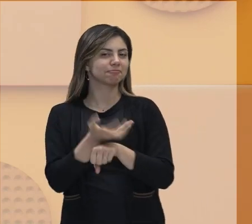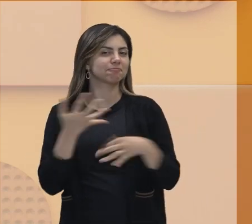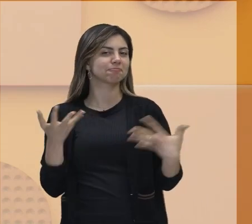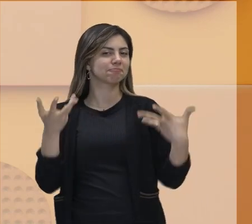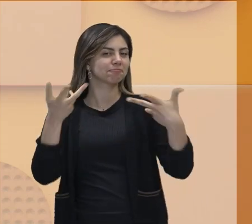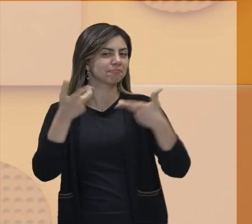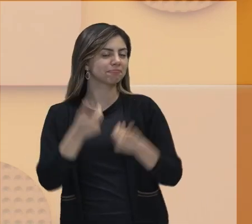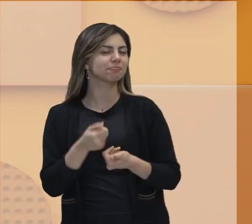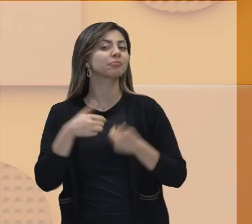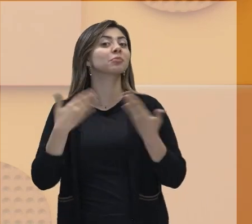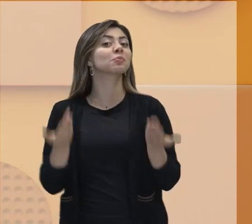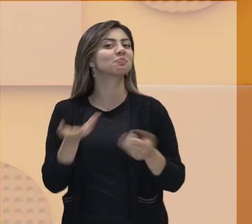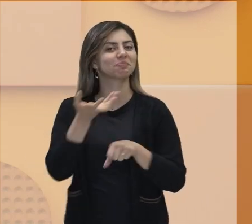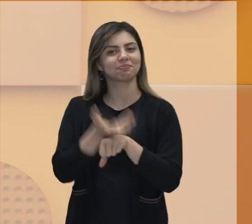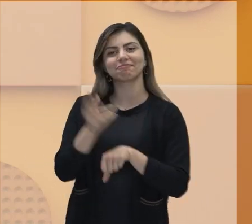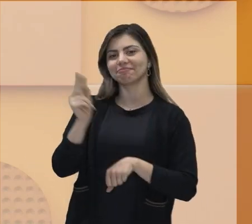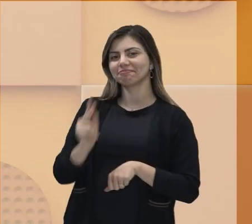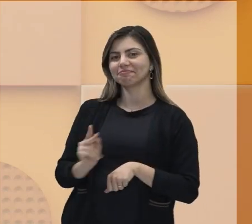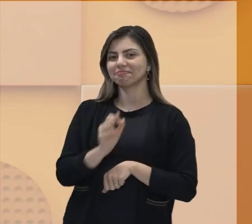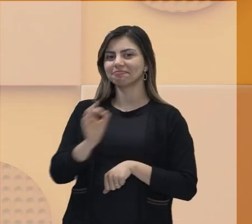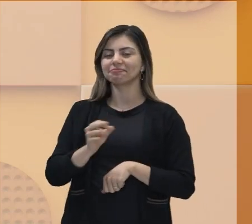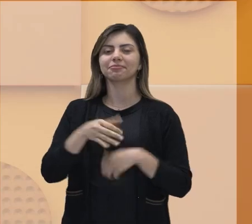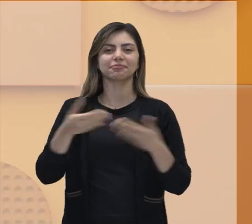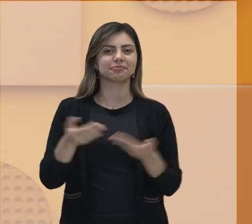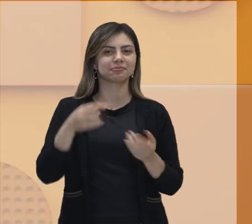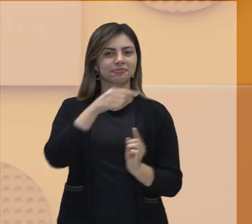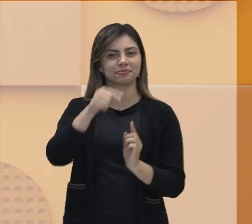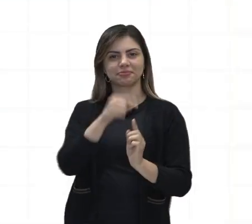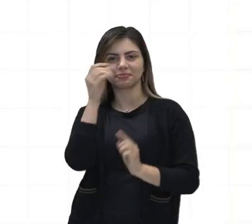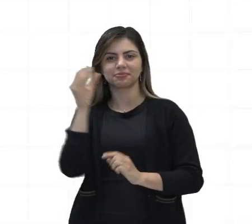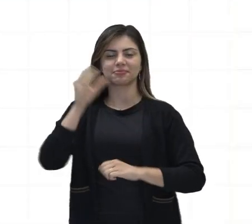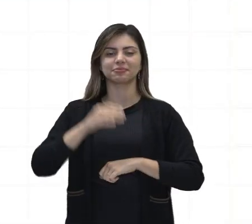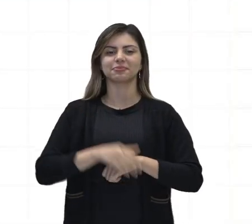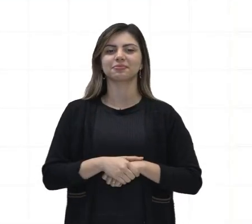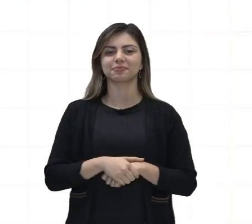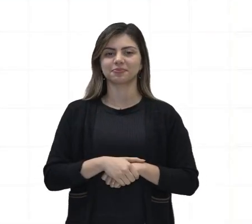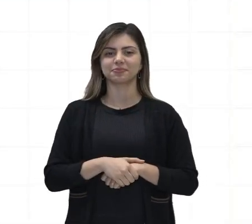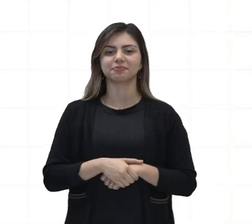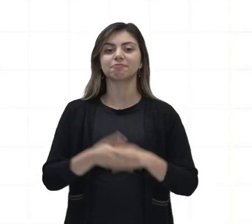componente, o componente de História. Vamos ao objeto da nossa aula.